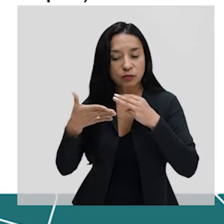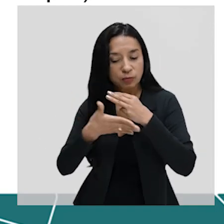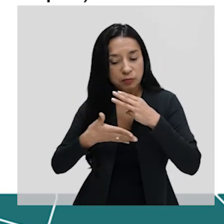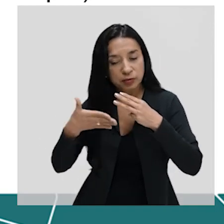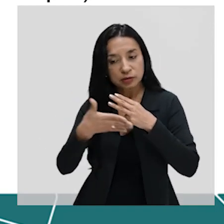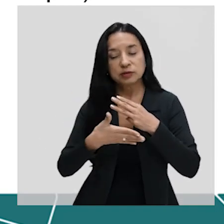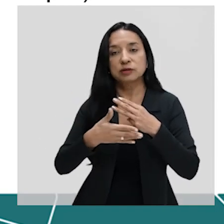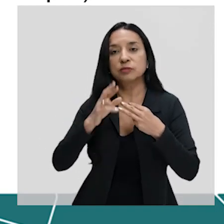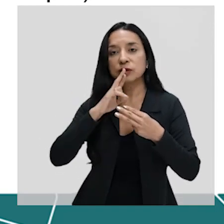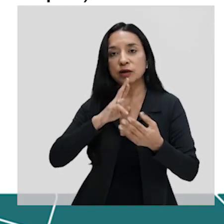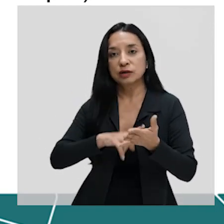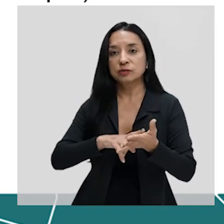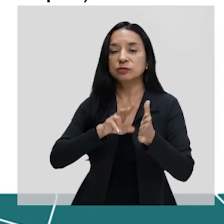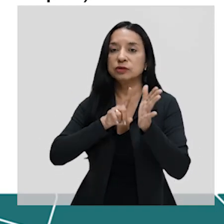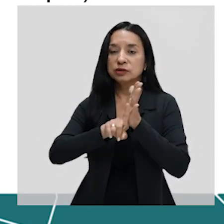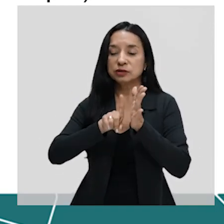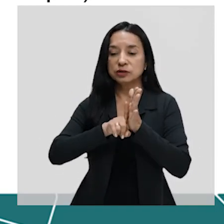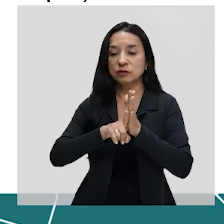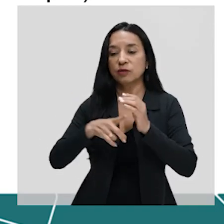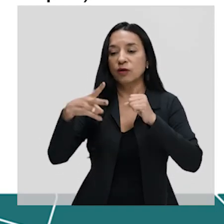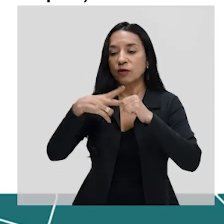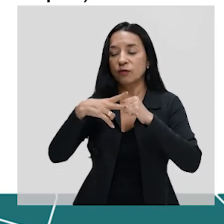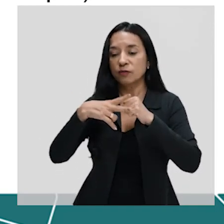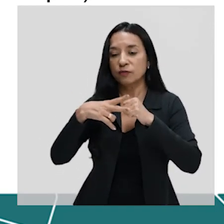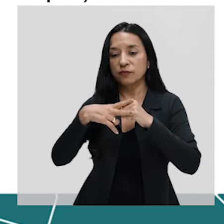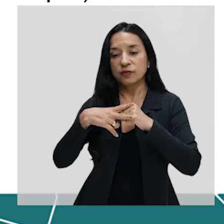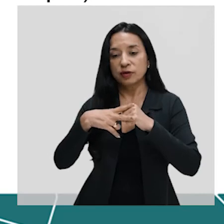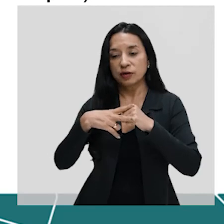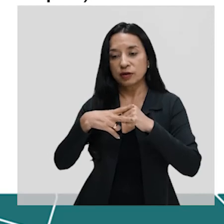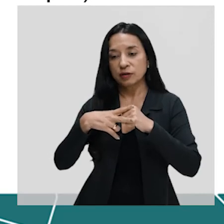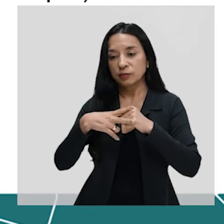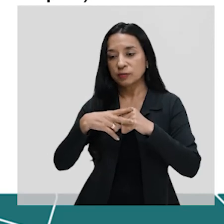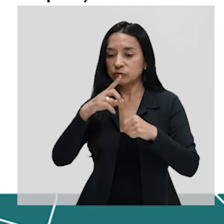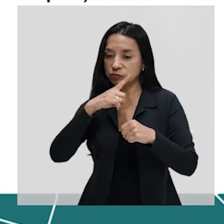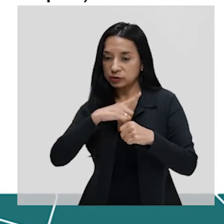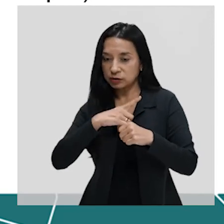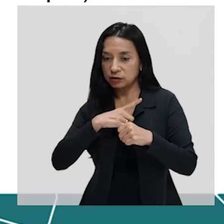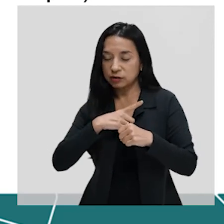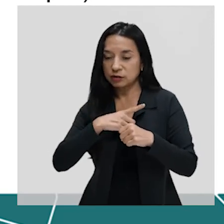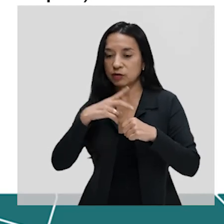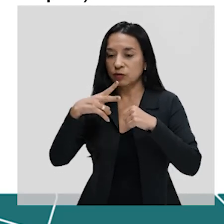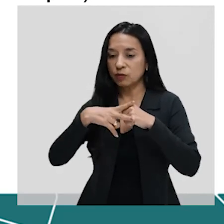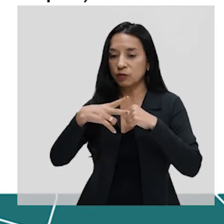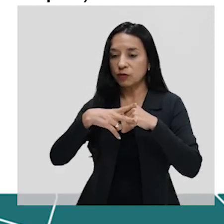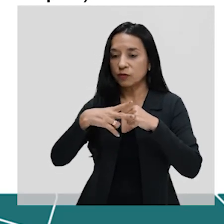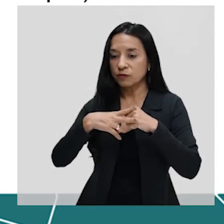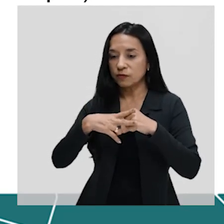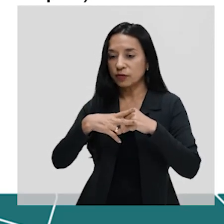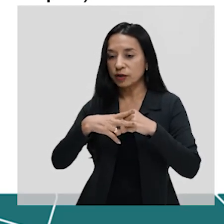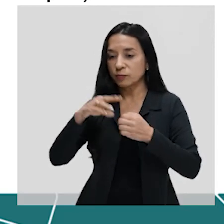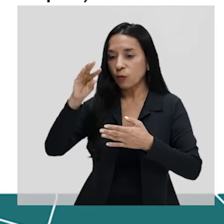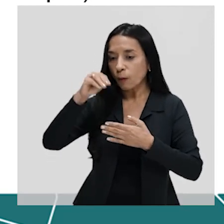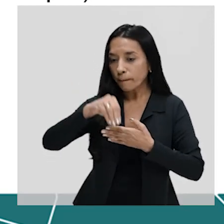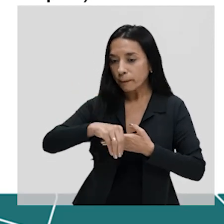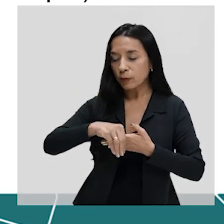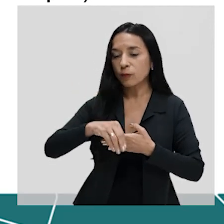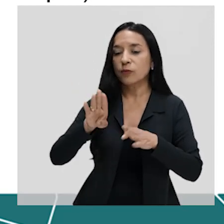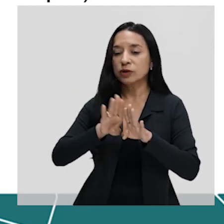questão. O verbo ver, o verbo ter e o verbo compor. E aí, quando